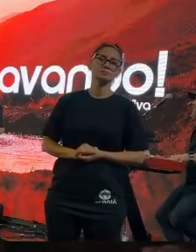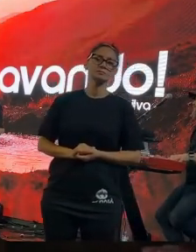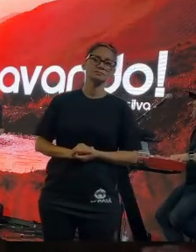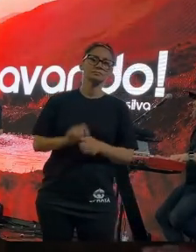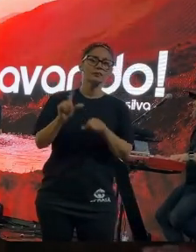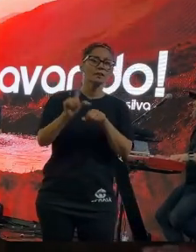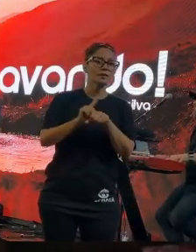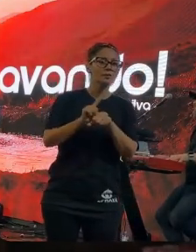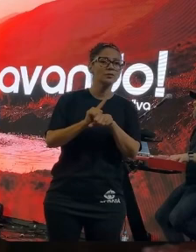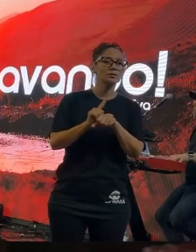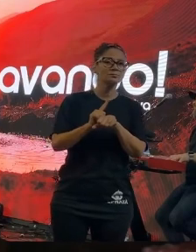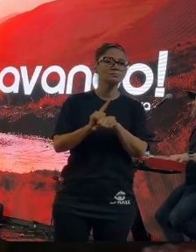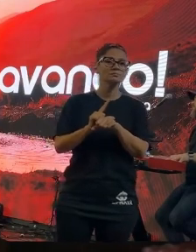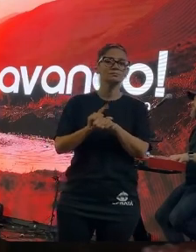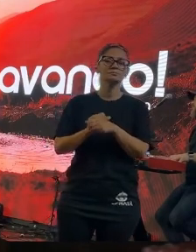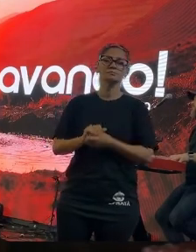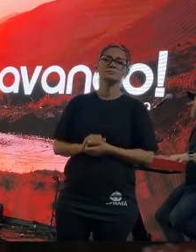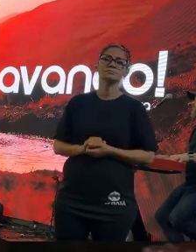Lagoinha, Canoas.